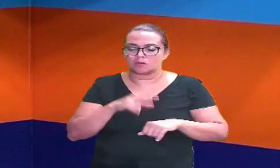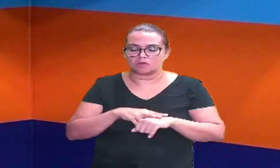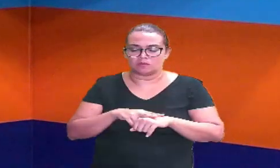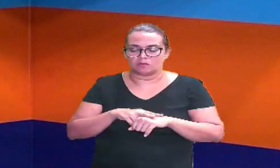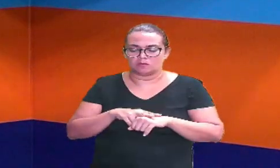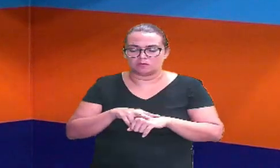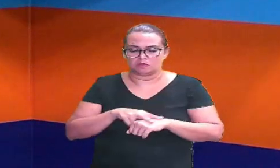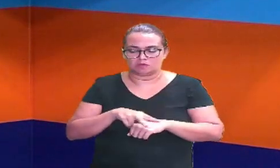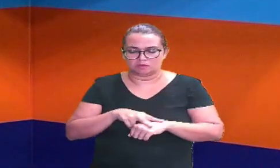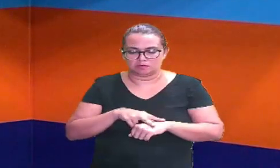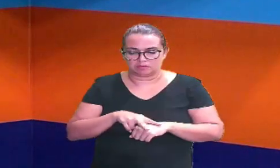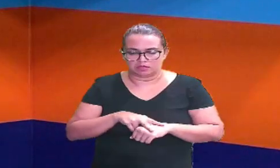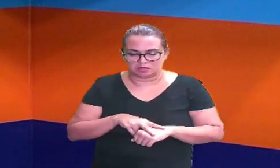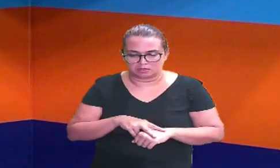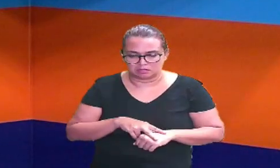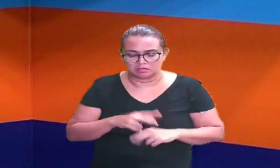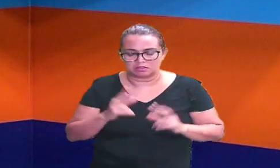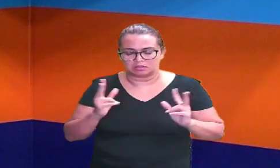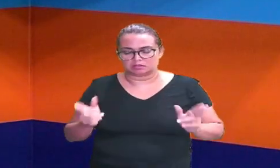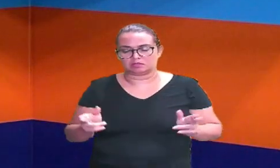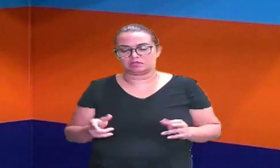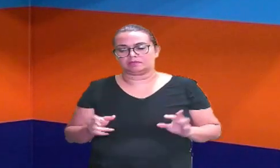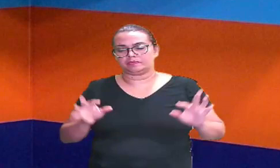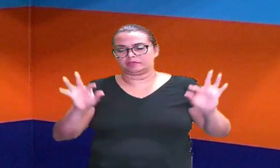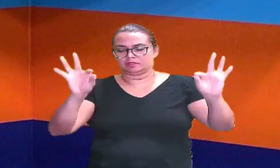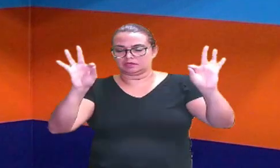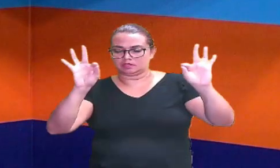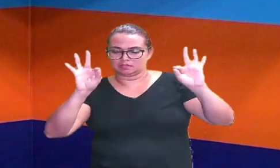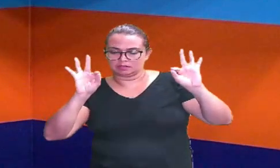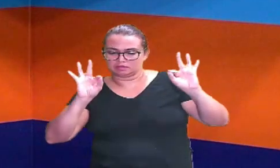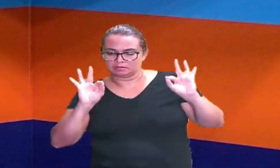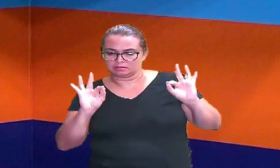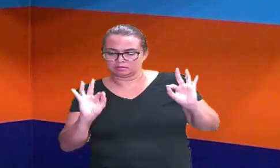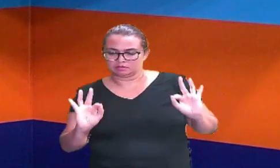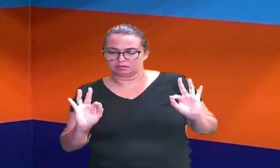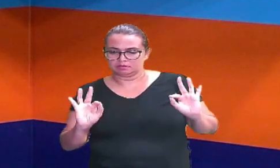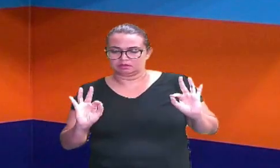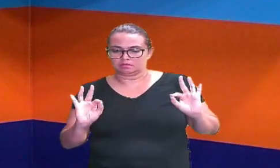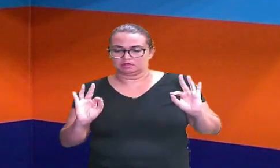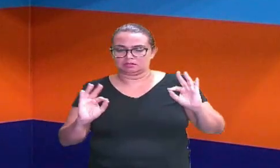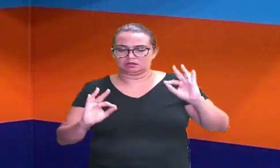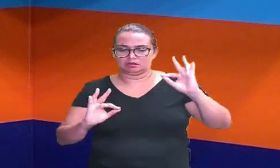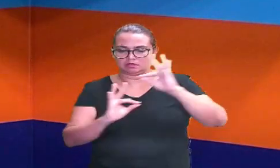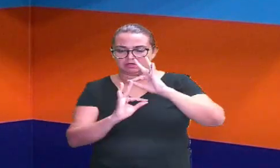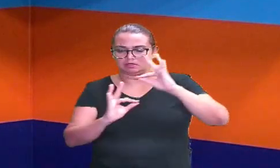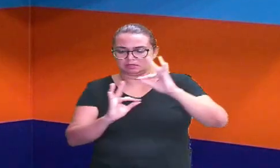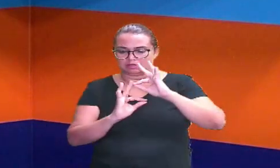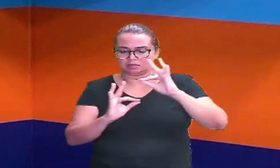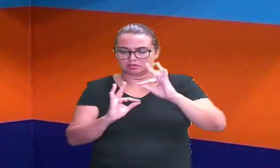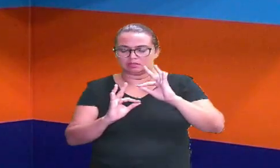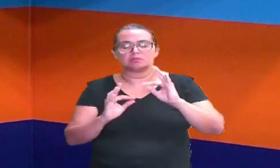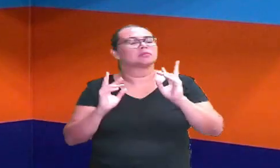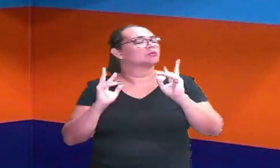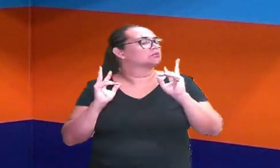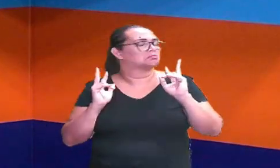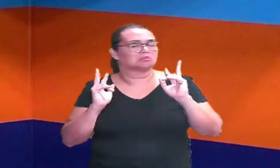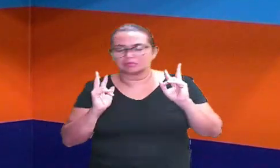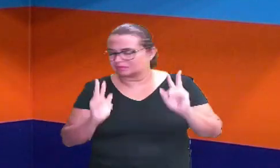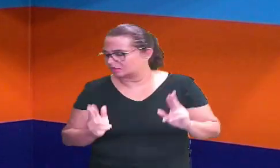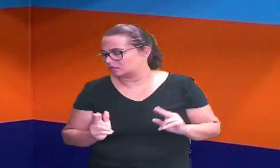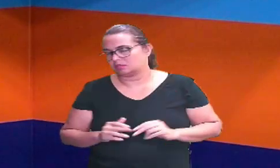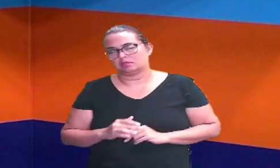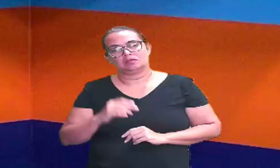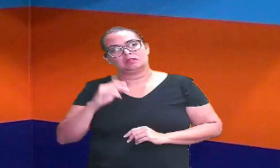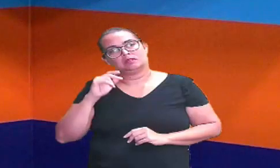cor. E se eu pegar a retinha R e descer ela para baixo, ó, em cima da retinha S, vai ficar no mesmo lugar, vai ficar na